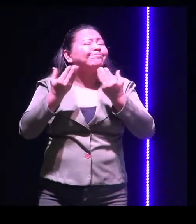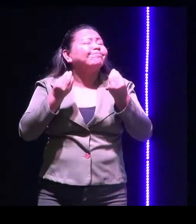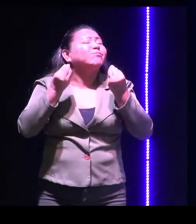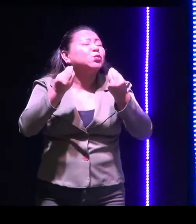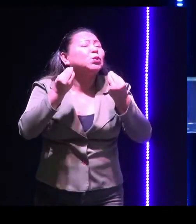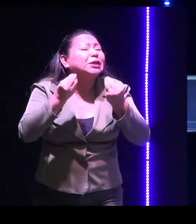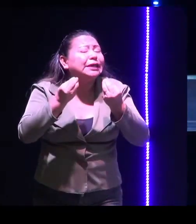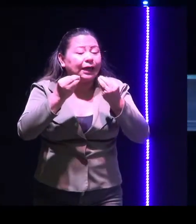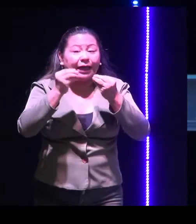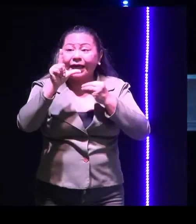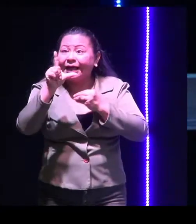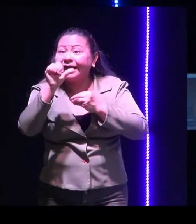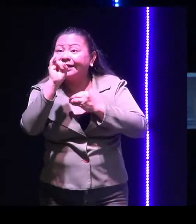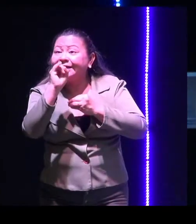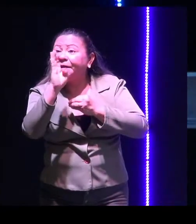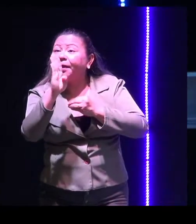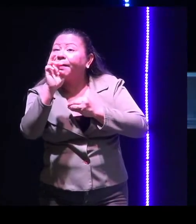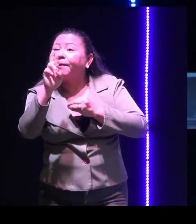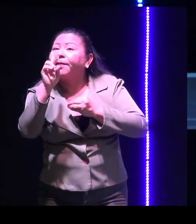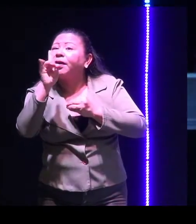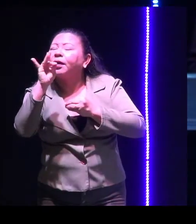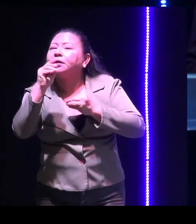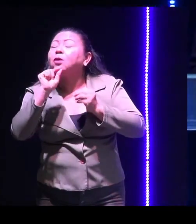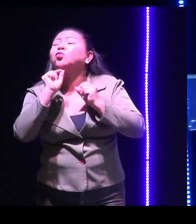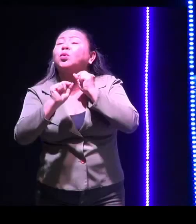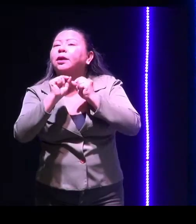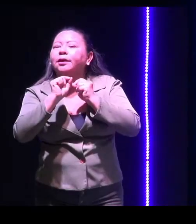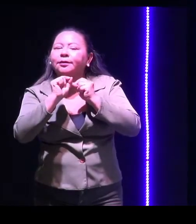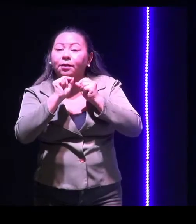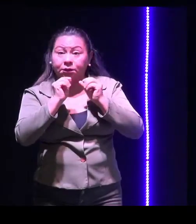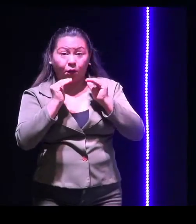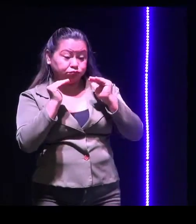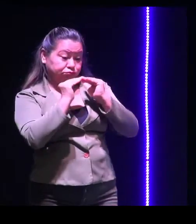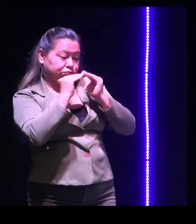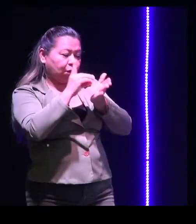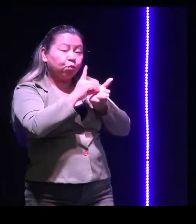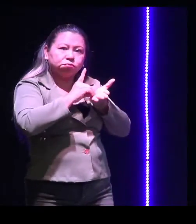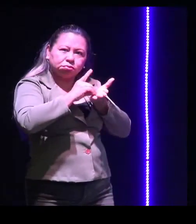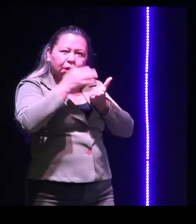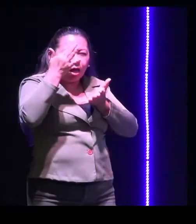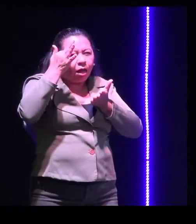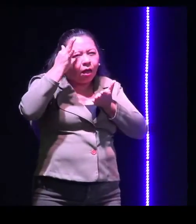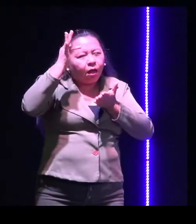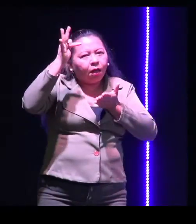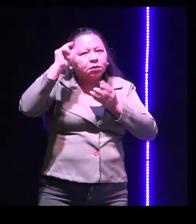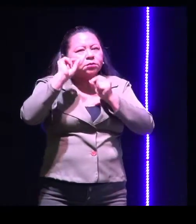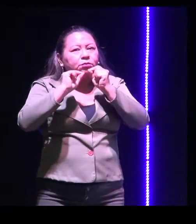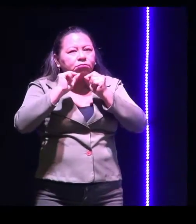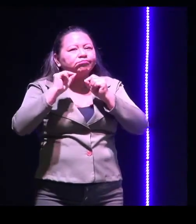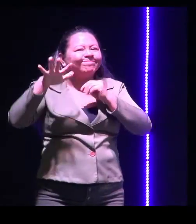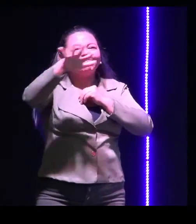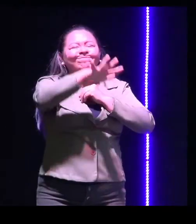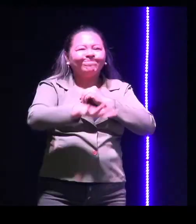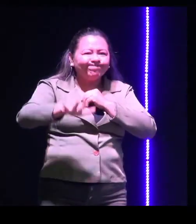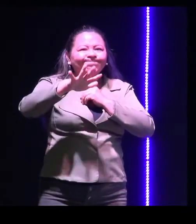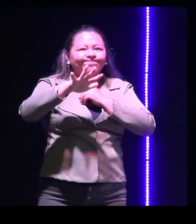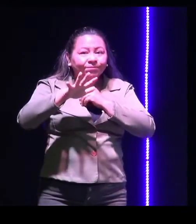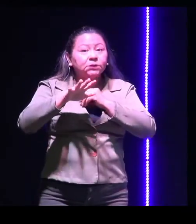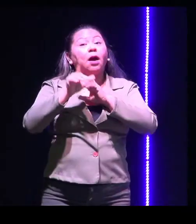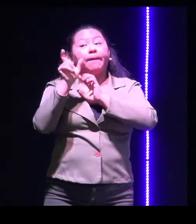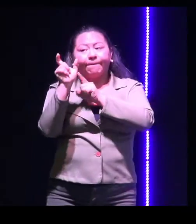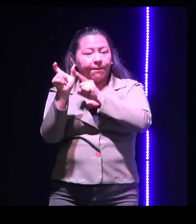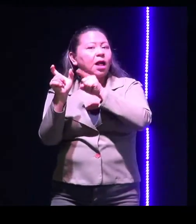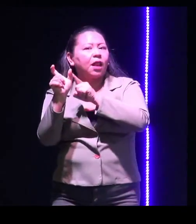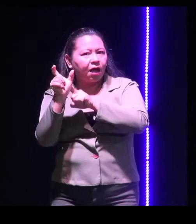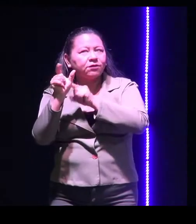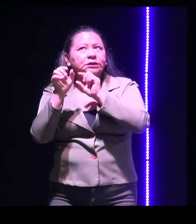Afinal, o que é liberdade? Segundo o dicionário de filosofia, em sentido geral, o termo